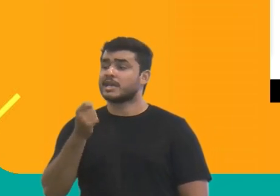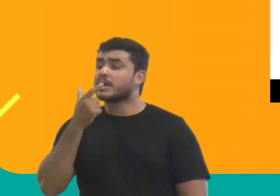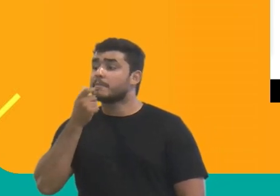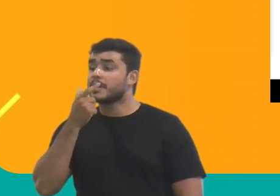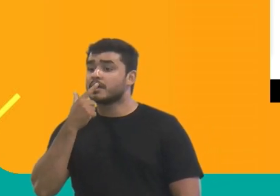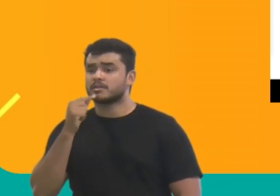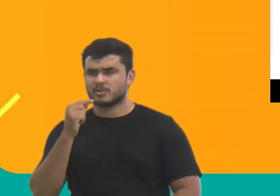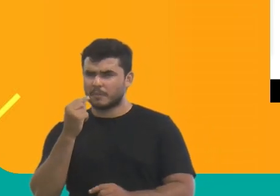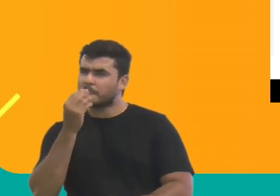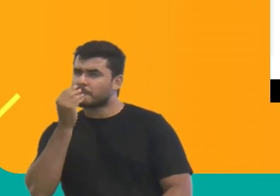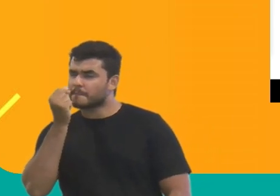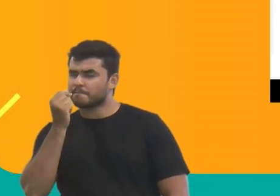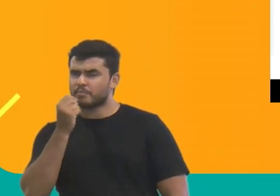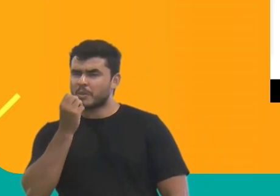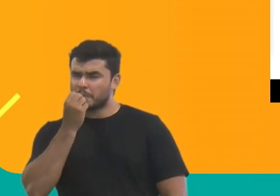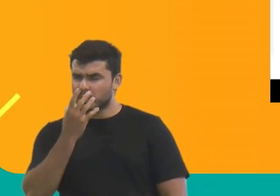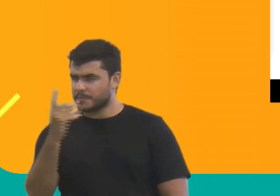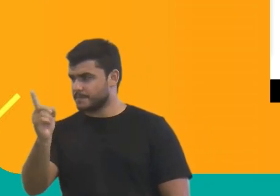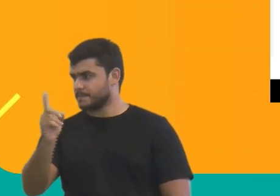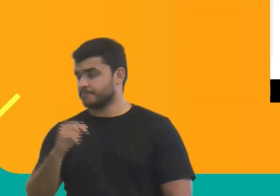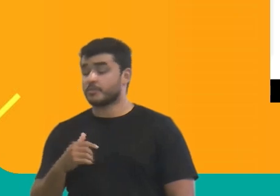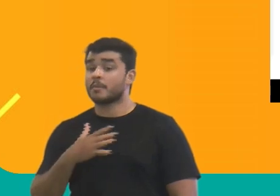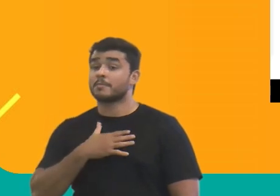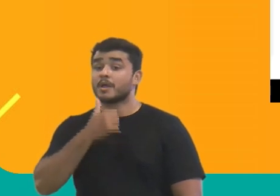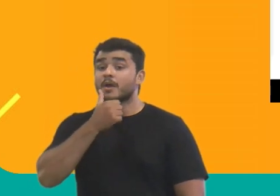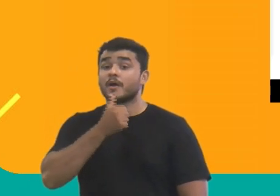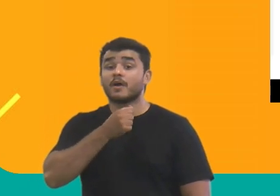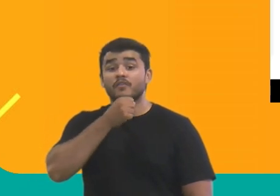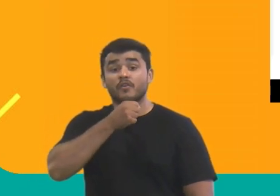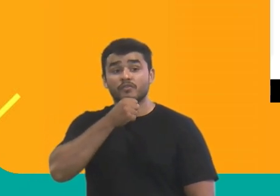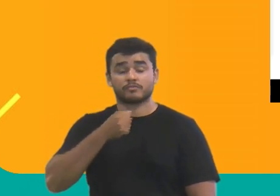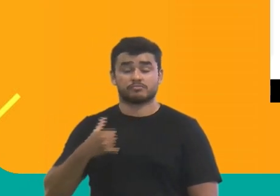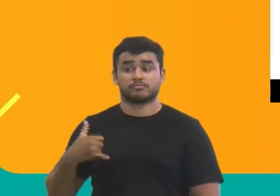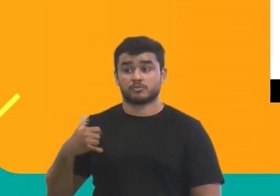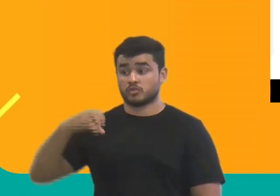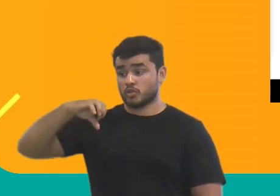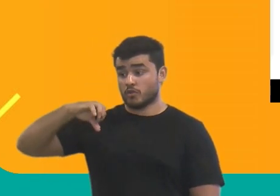tu me acredita que a minha avó é uma senhora de 96 anos de idade, lúcida,